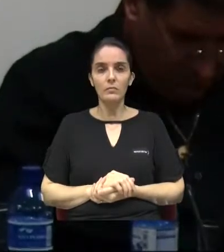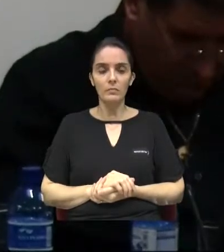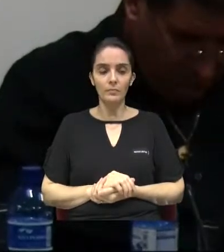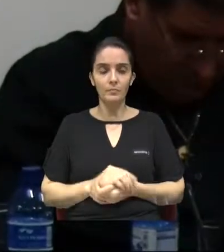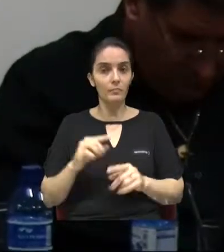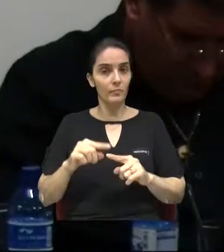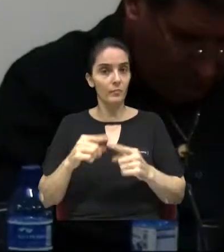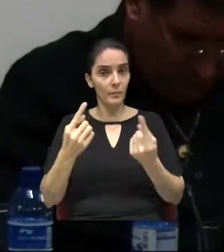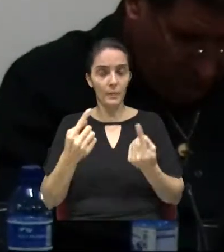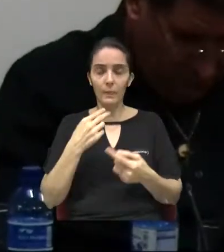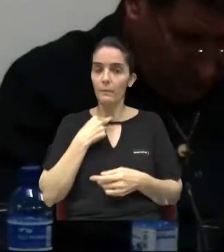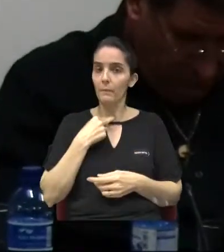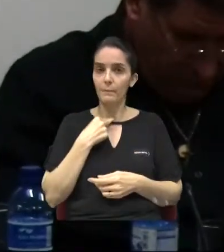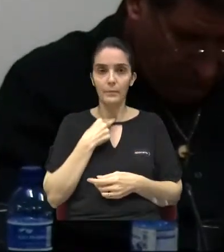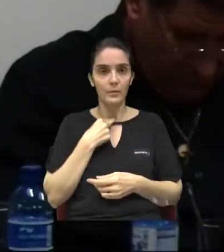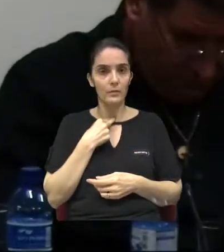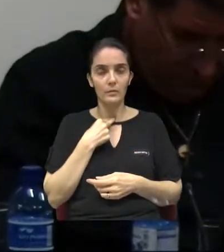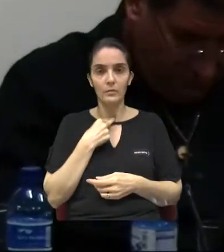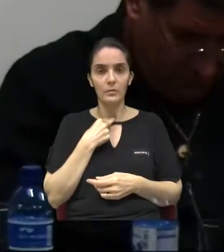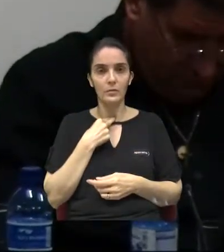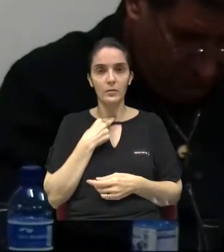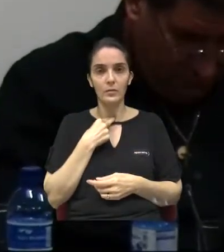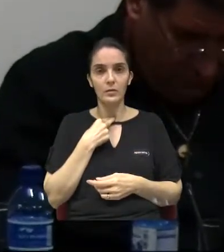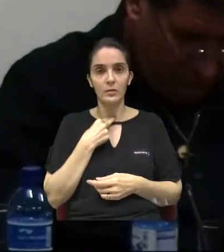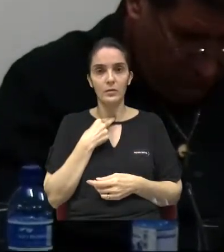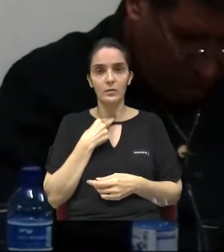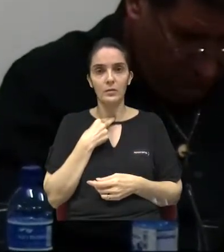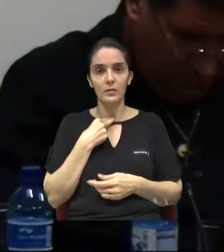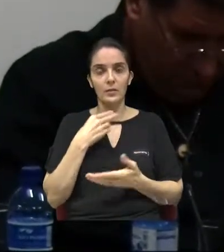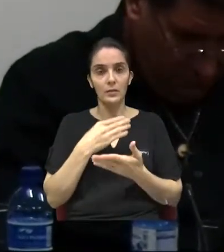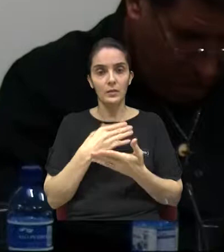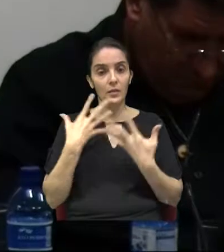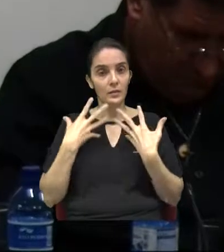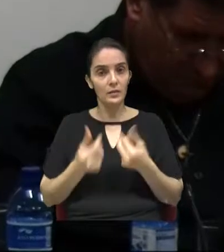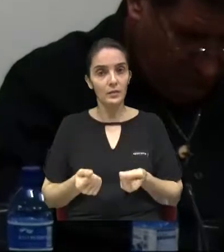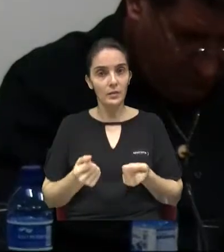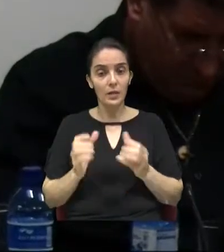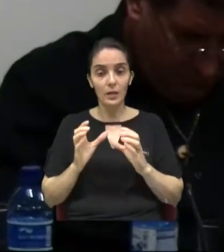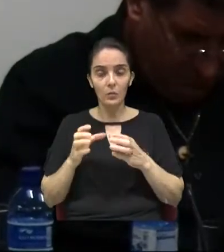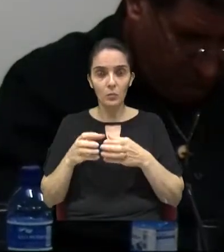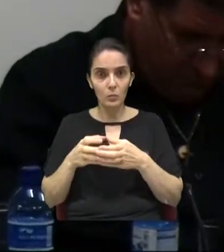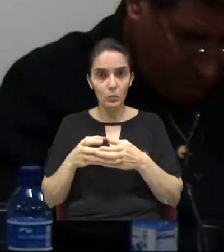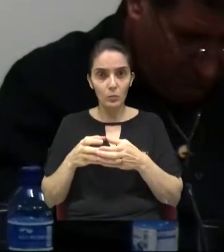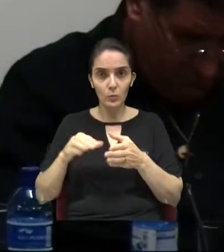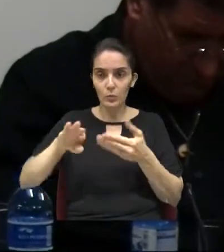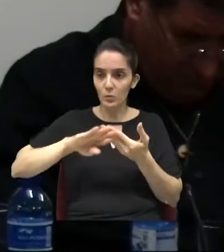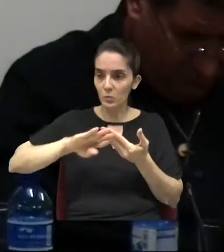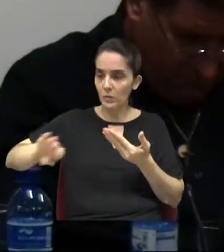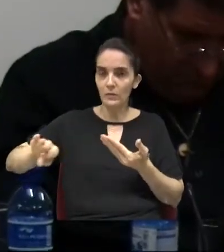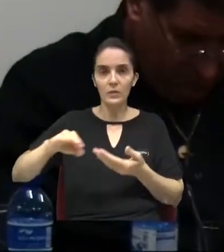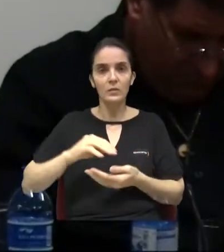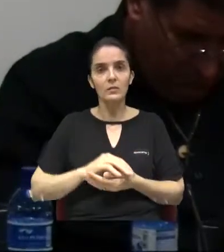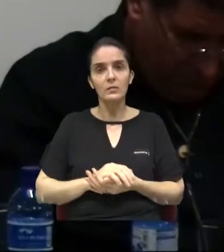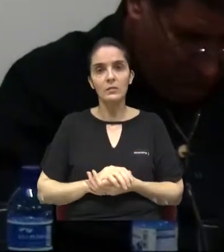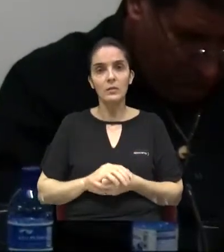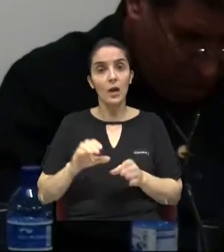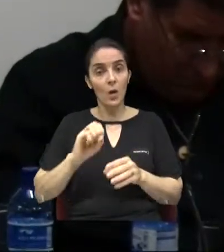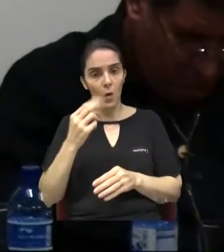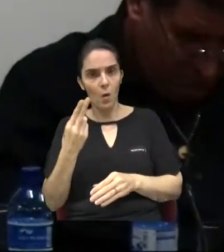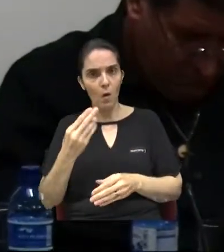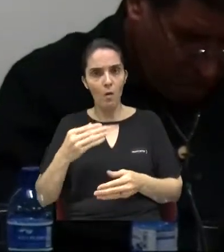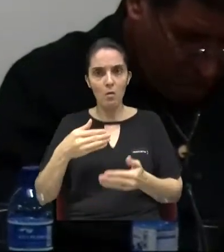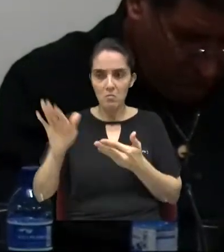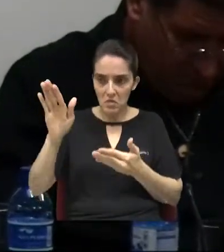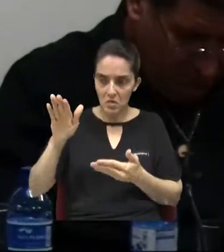não podemos abrir uma comissão processante, afastá-lo e até caçá-lo,